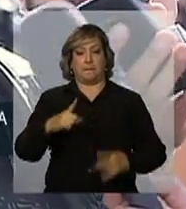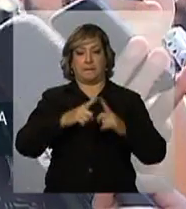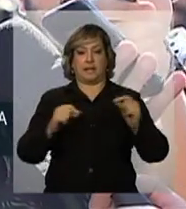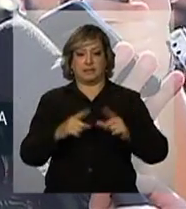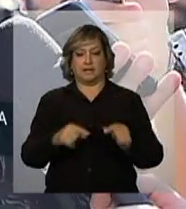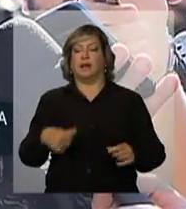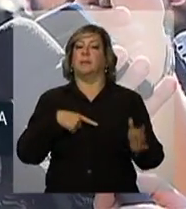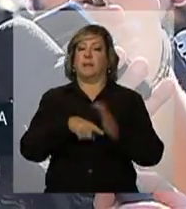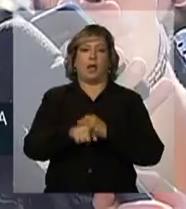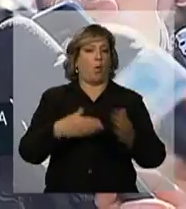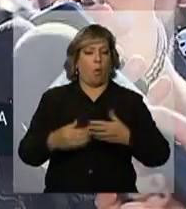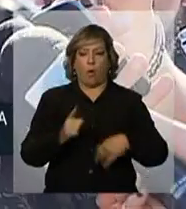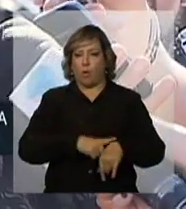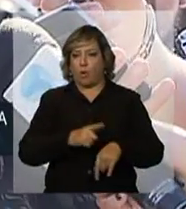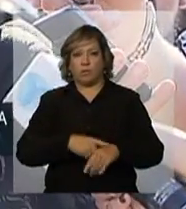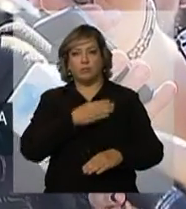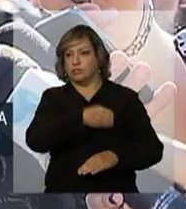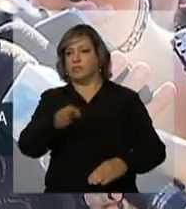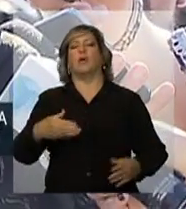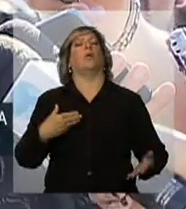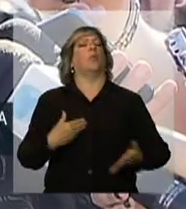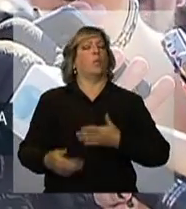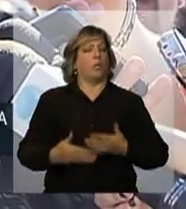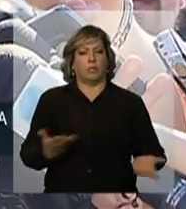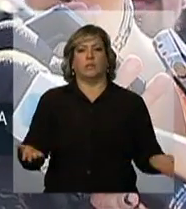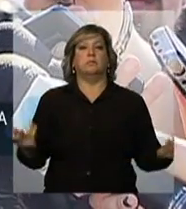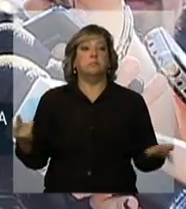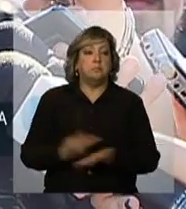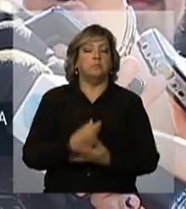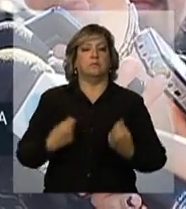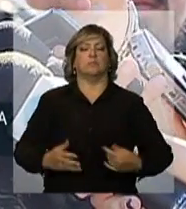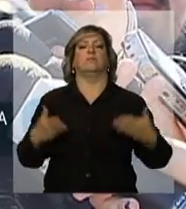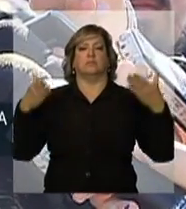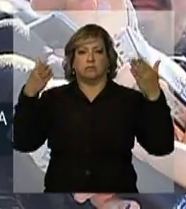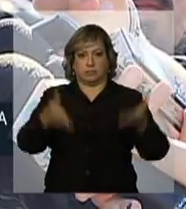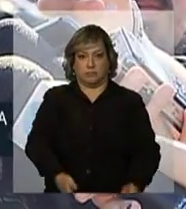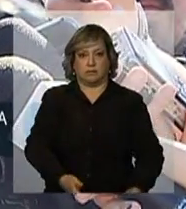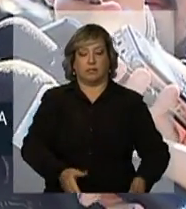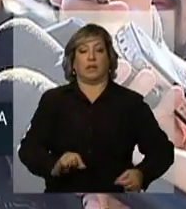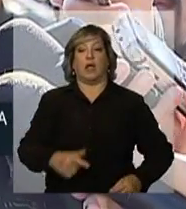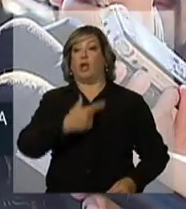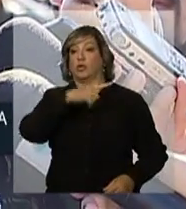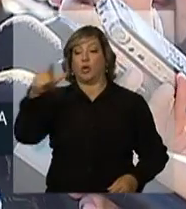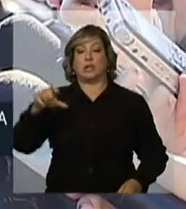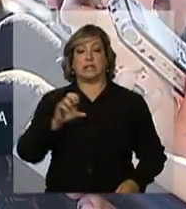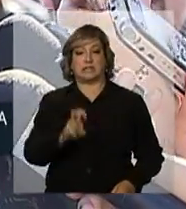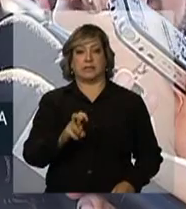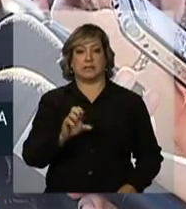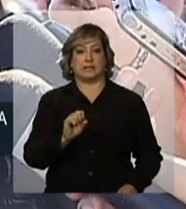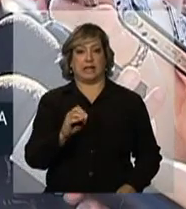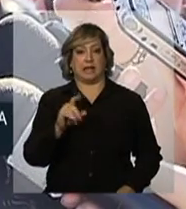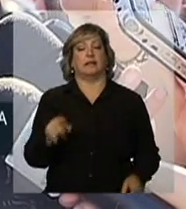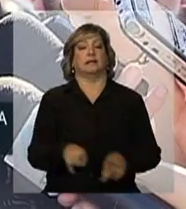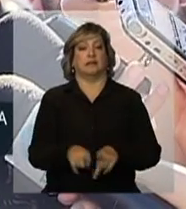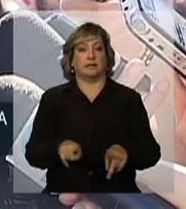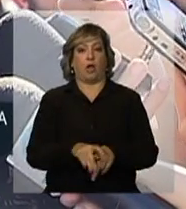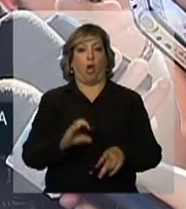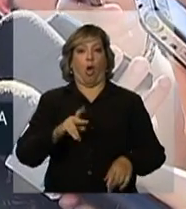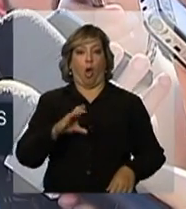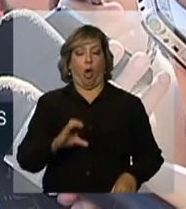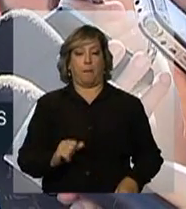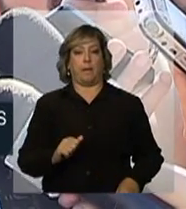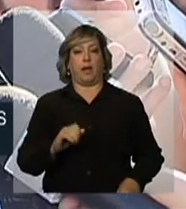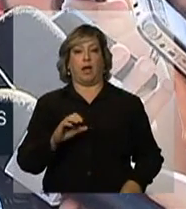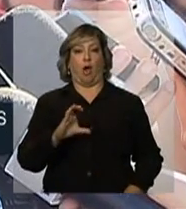para atuar em qualquer situação? Em qualquer situação. Não somente aqui, como eu falei, nas demais 5 sedes da Copa das Confederações, está